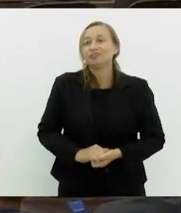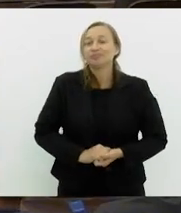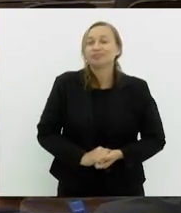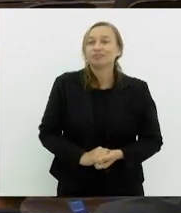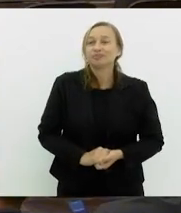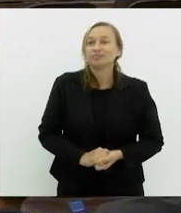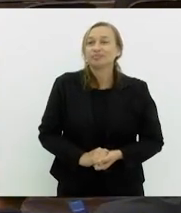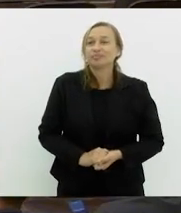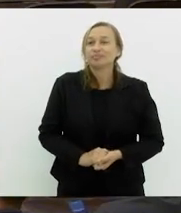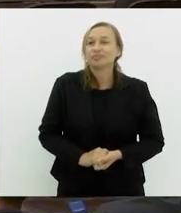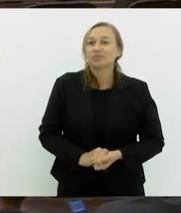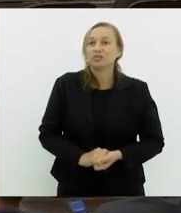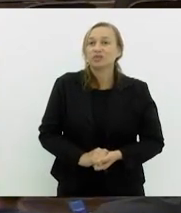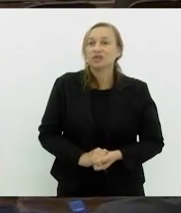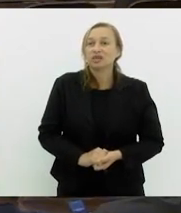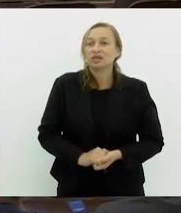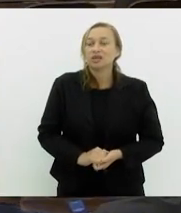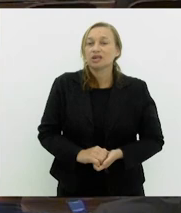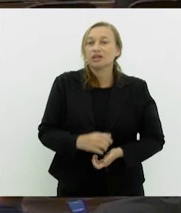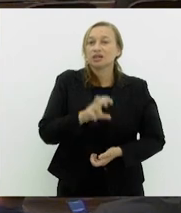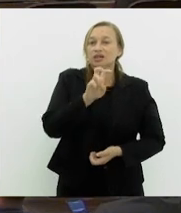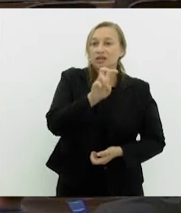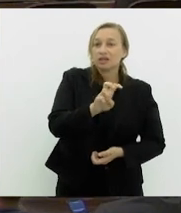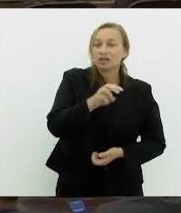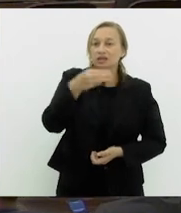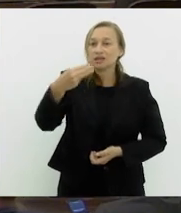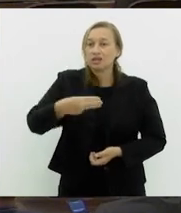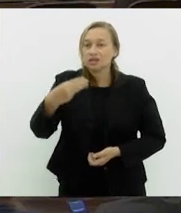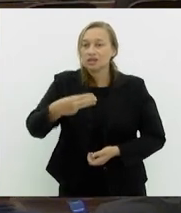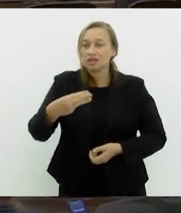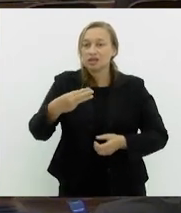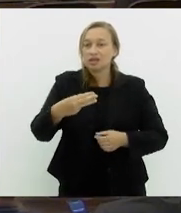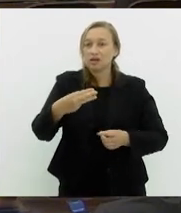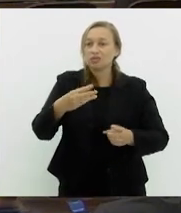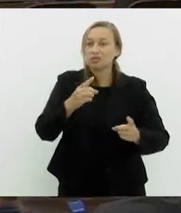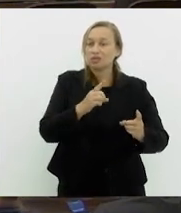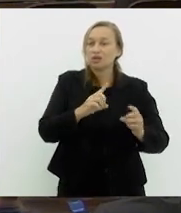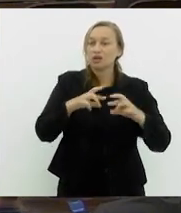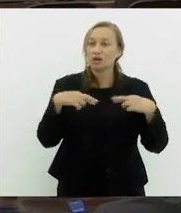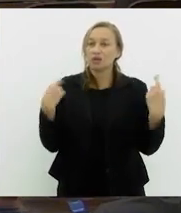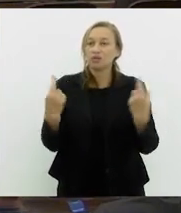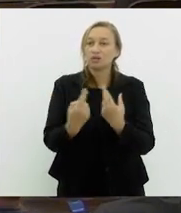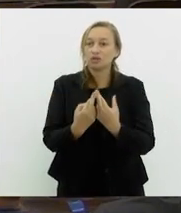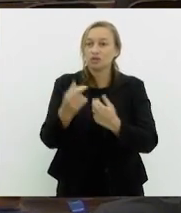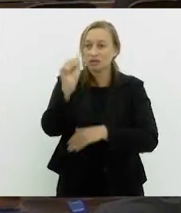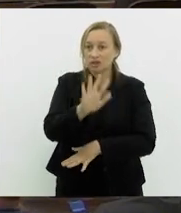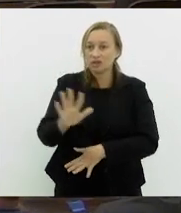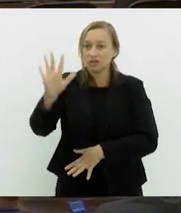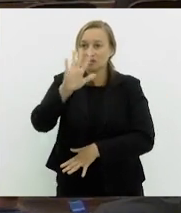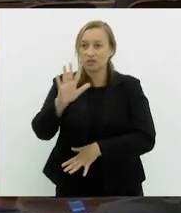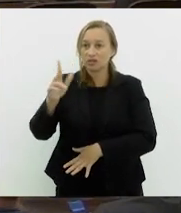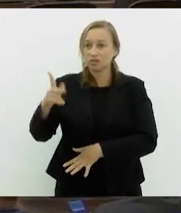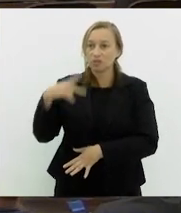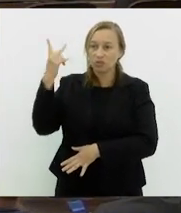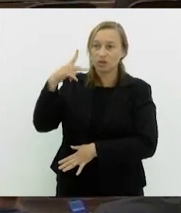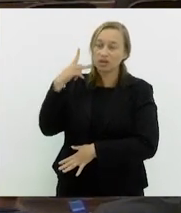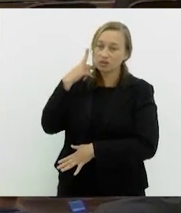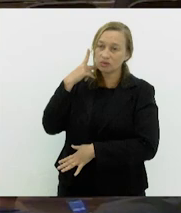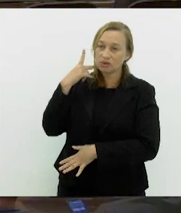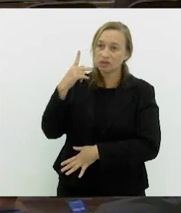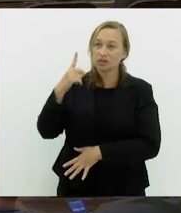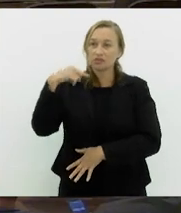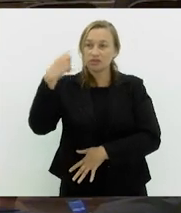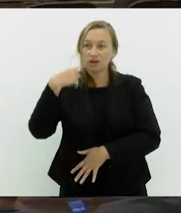para o 53º Encontro Nacional de Procuradores e Advogados do Poder Legislativo, para a